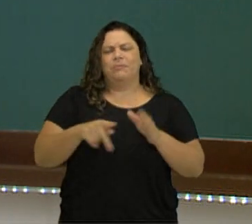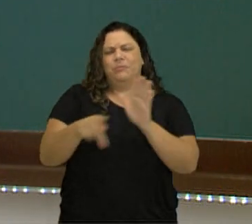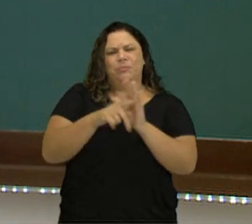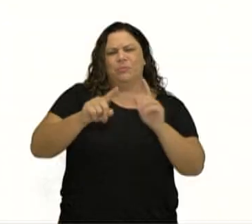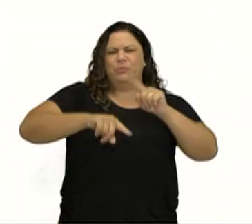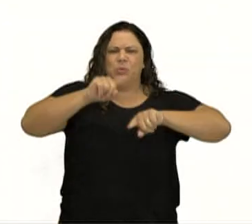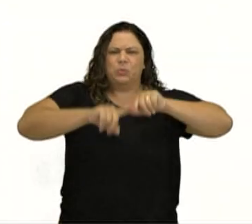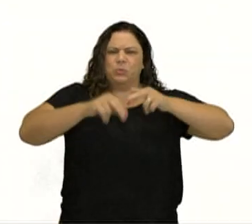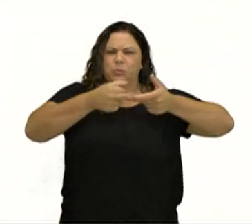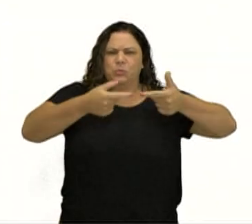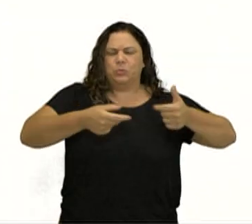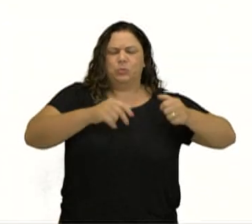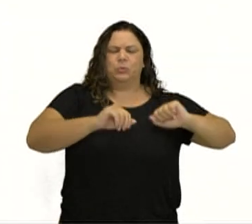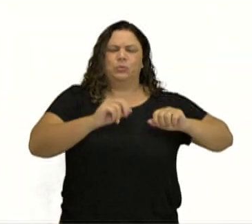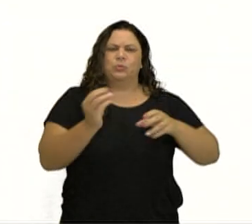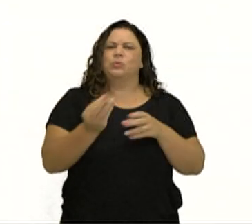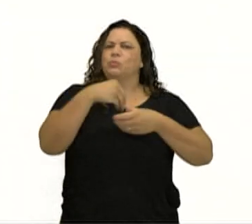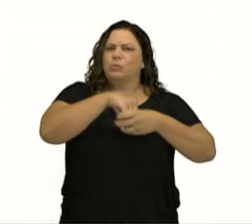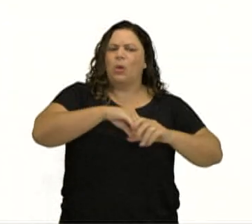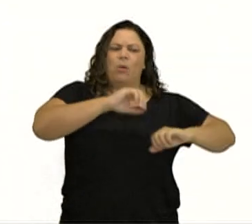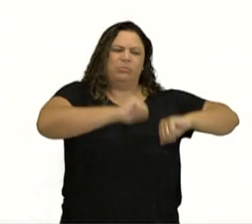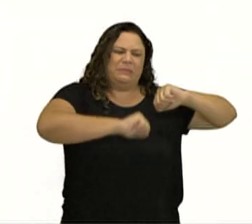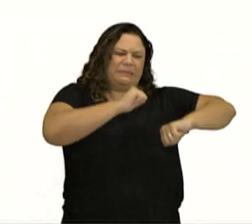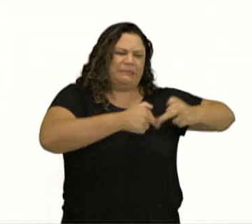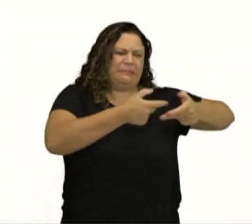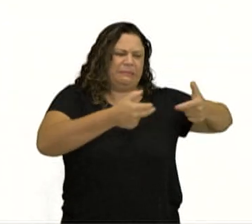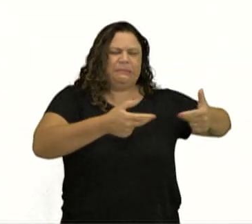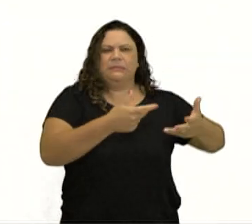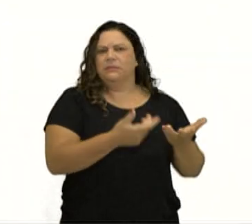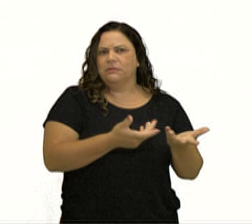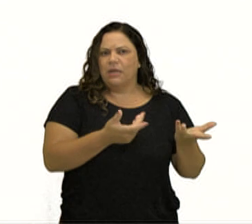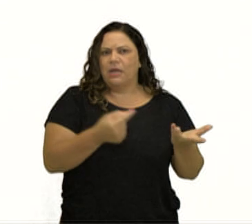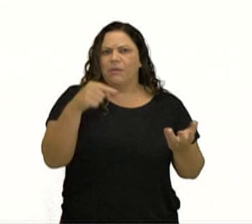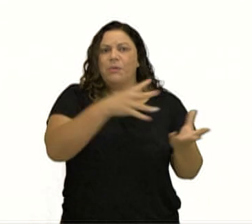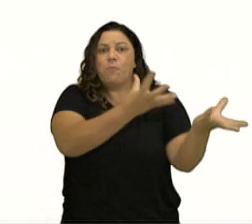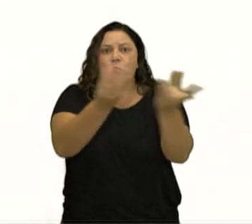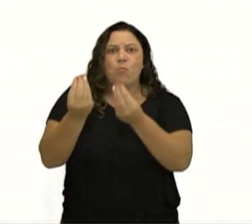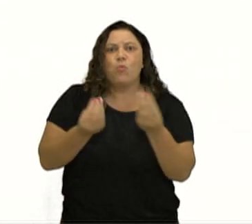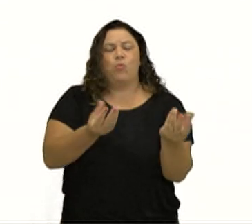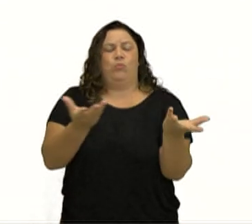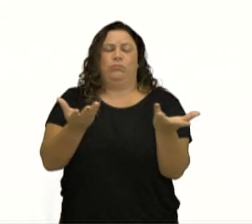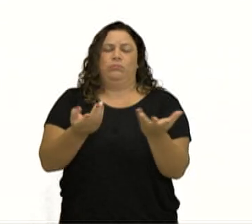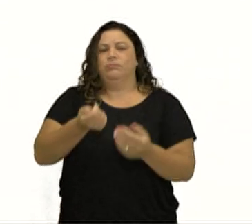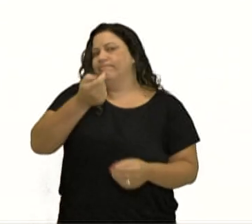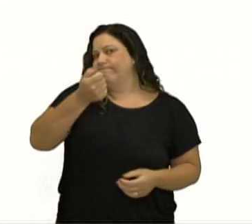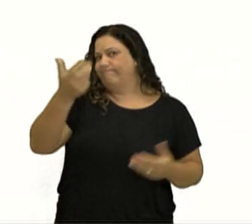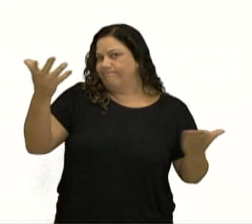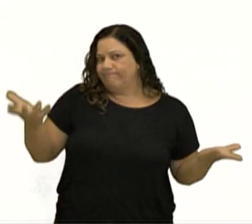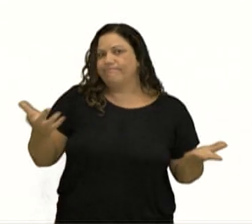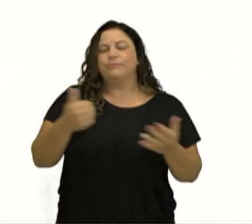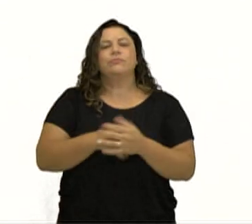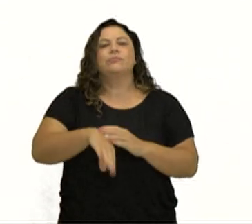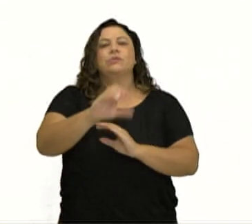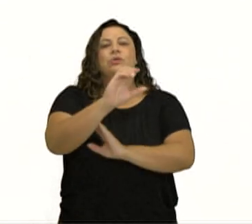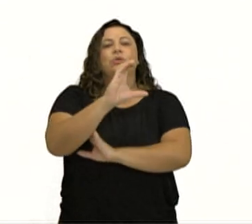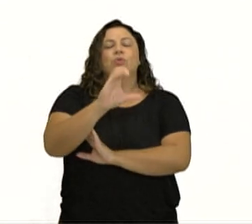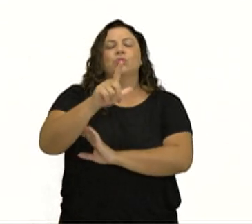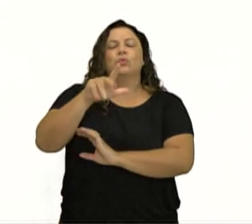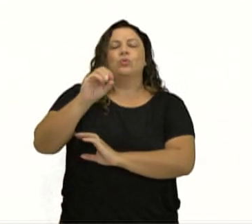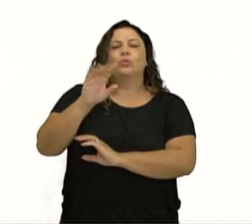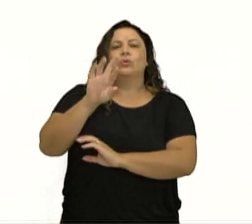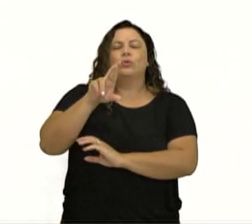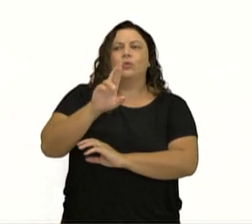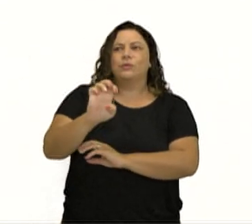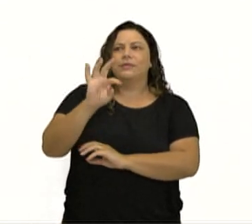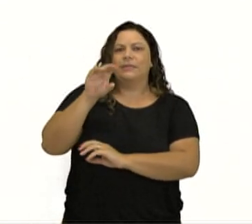industrializados? Sim, professor, eu consumo. Mas você consome muito ou consome pouco? Cloreto de sódio é o sal